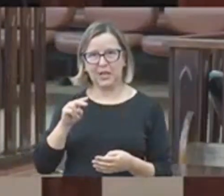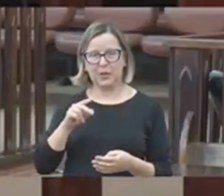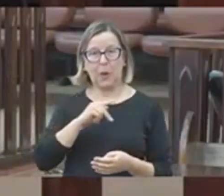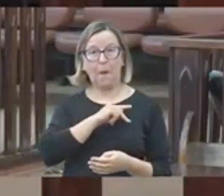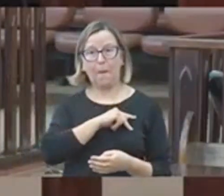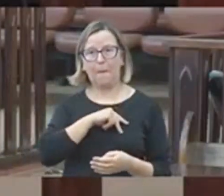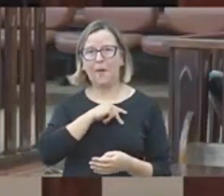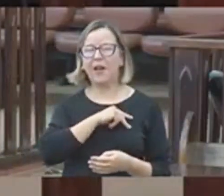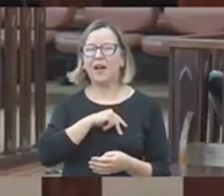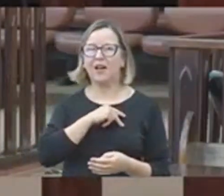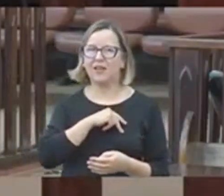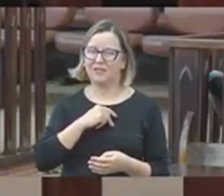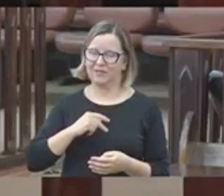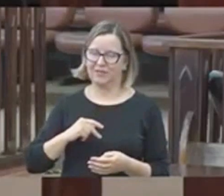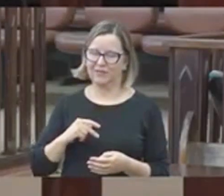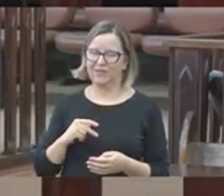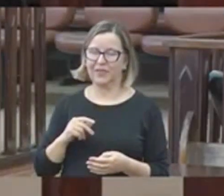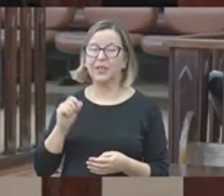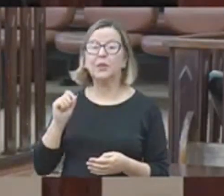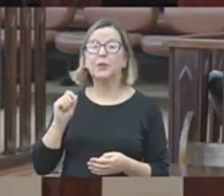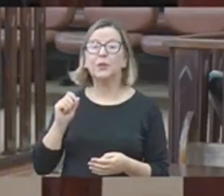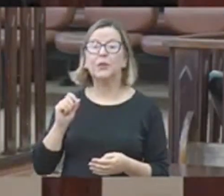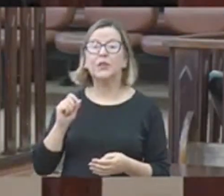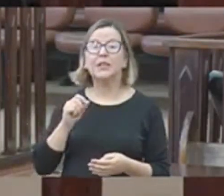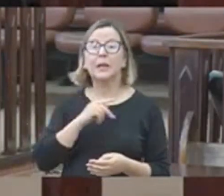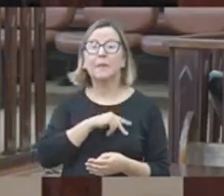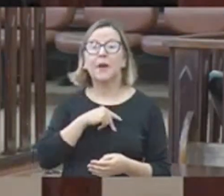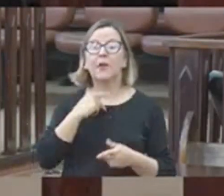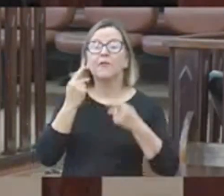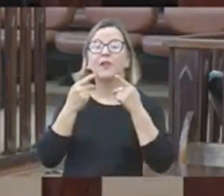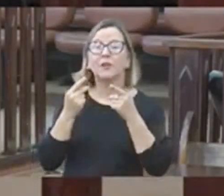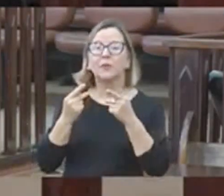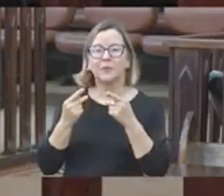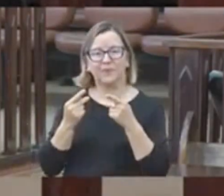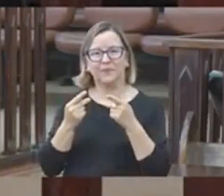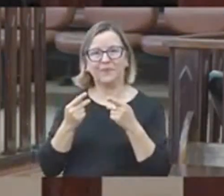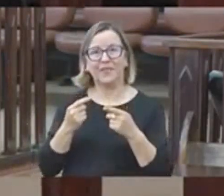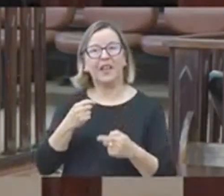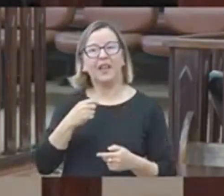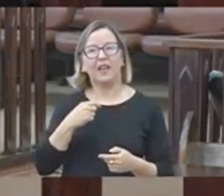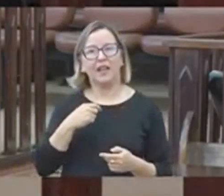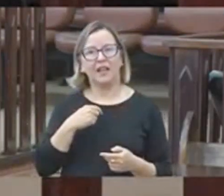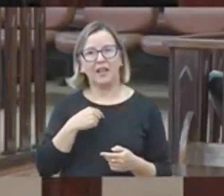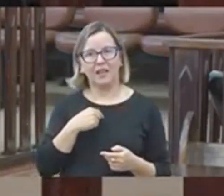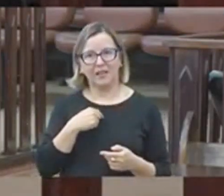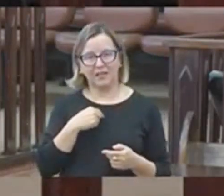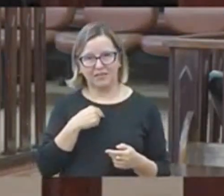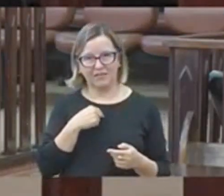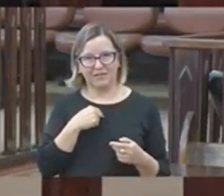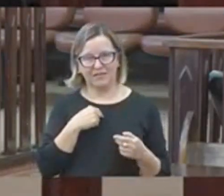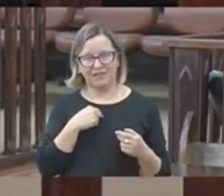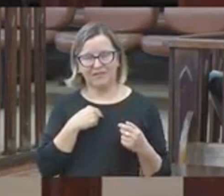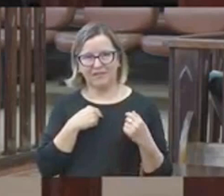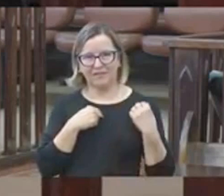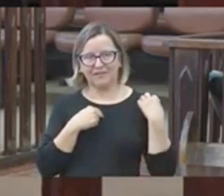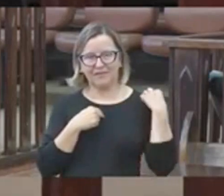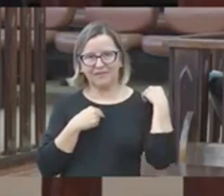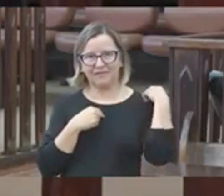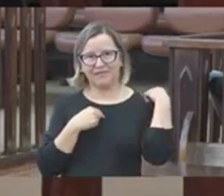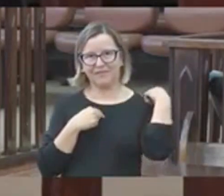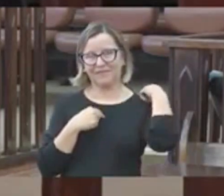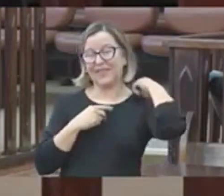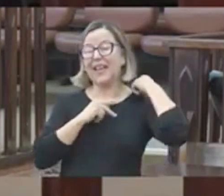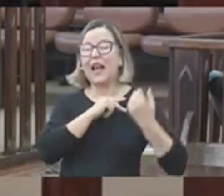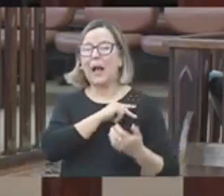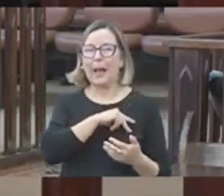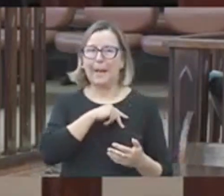Ele disse que eu morri com Cristo. Eu estou